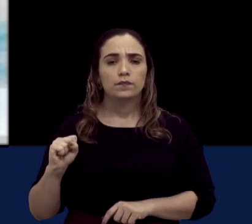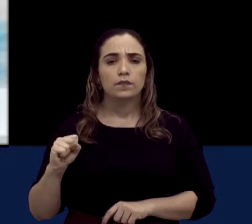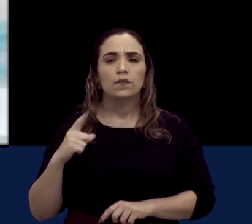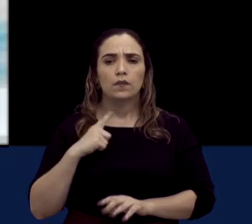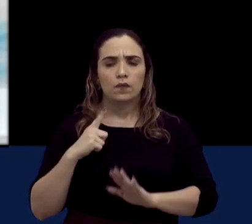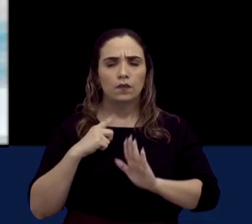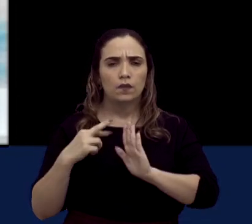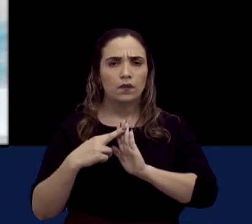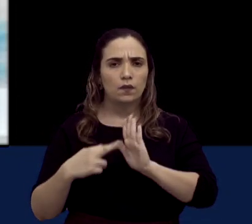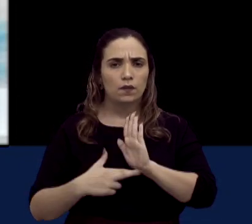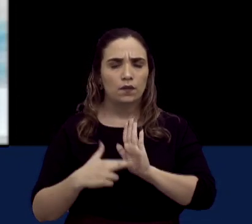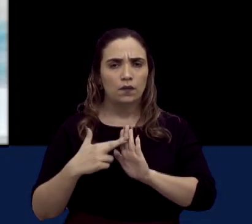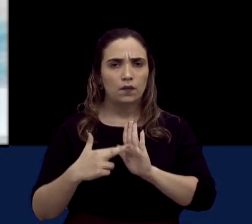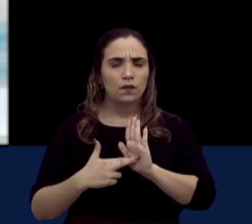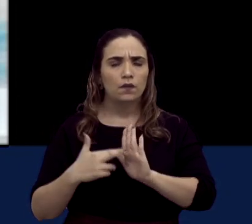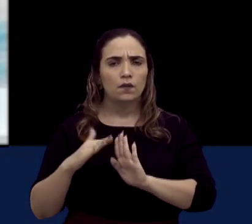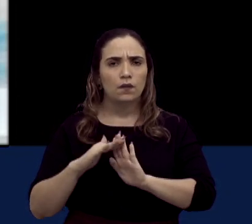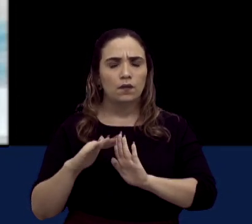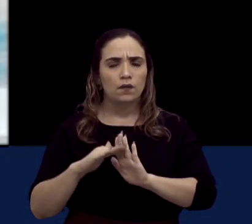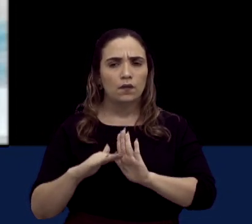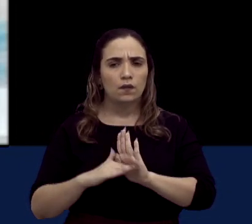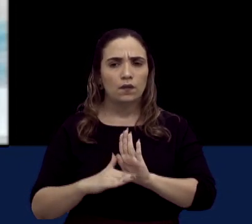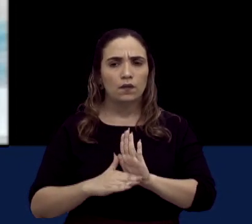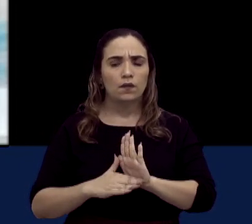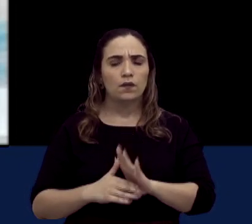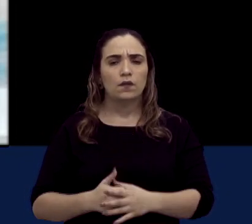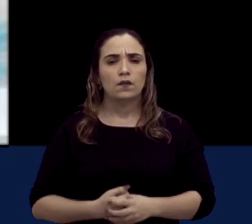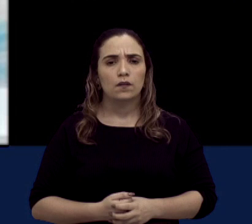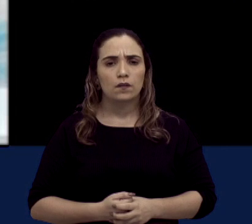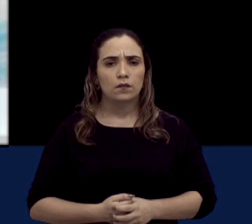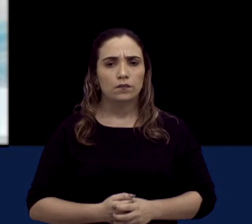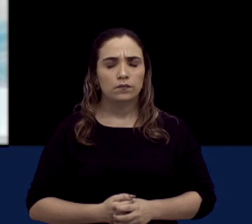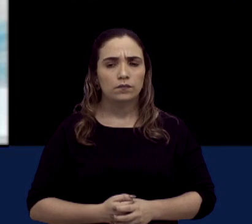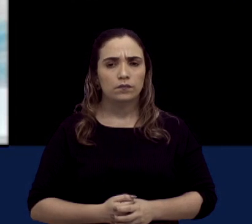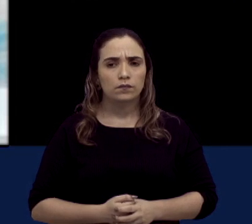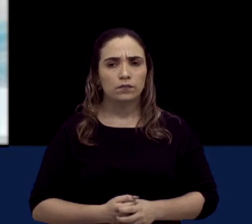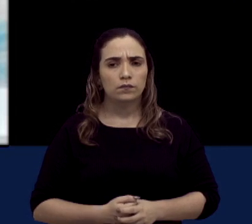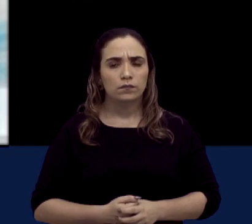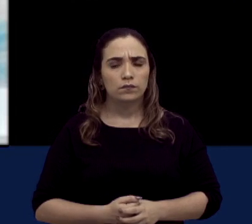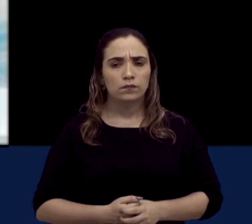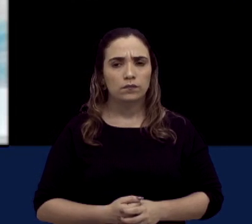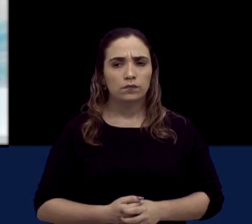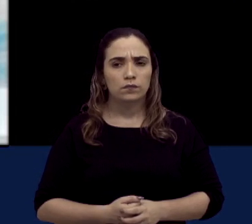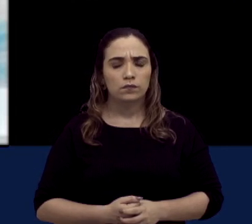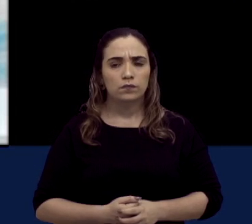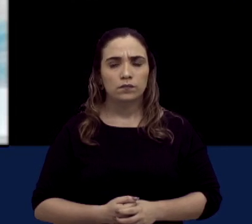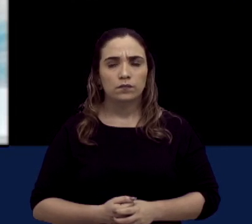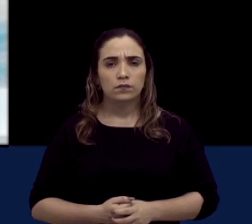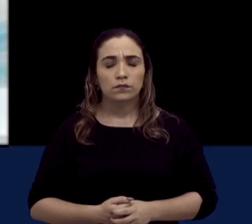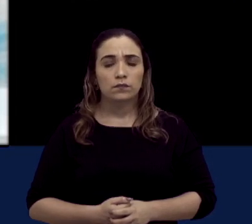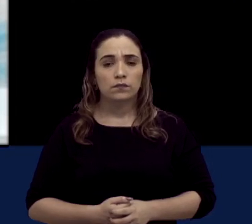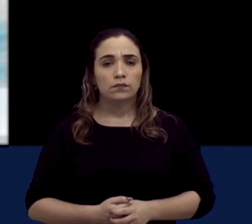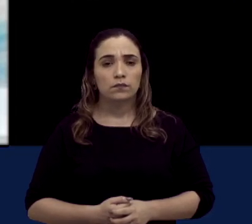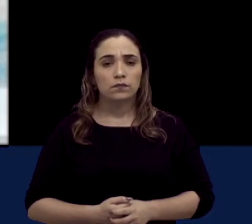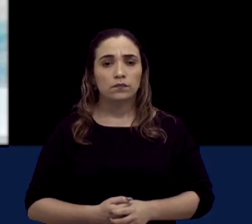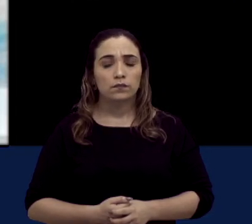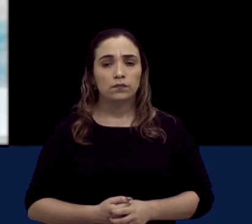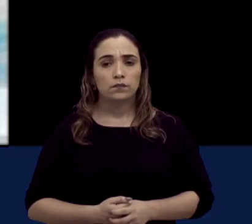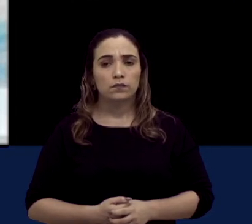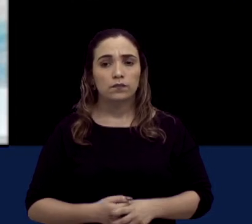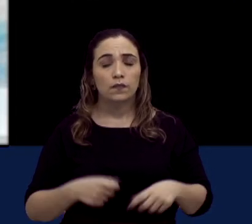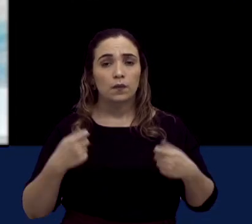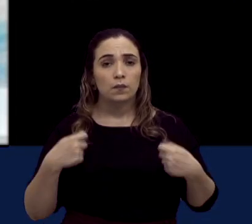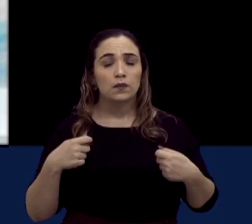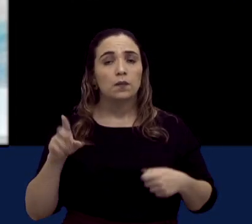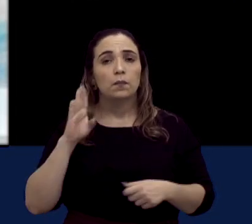existem alguns preceitos, né? Ela tem que ser e o principal é que ela tem que ser uma entidade sem